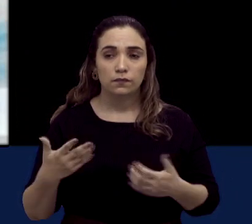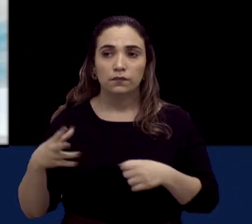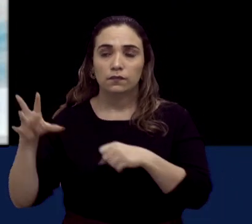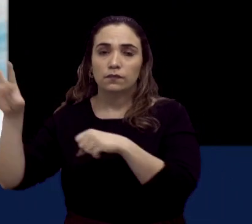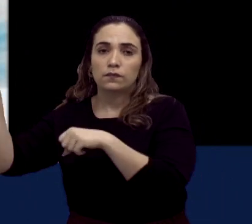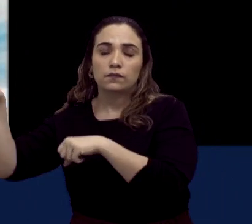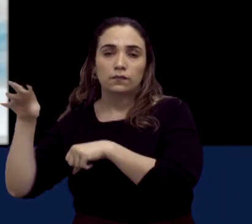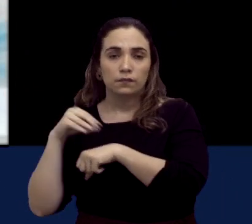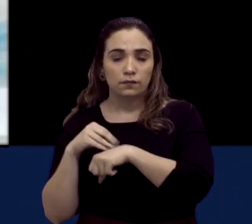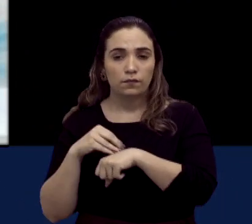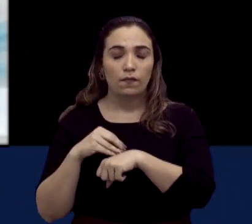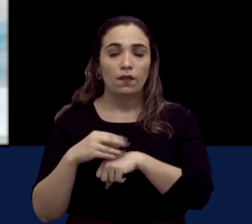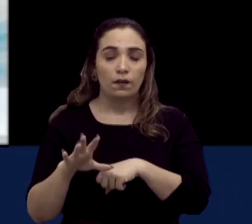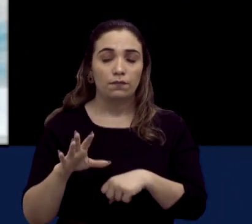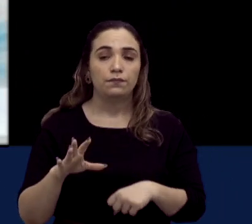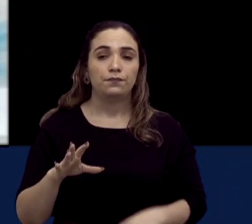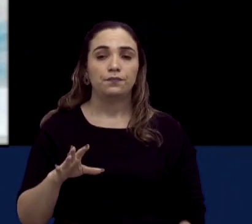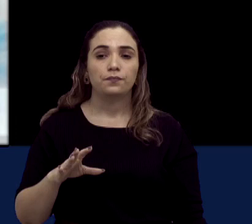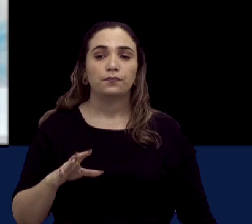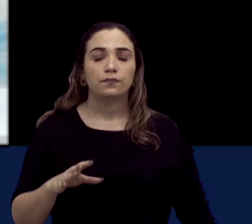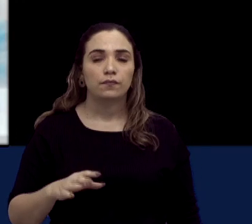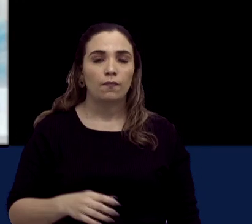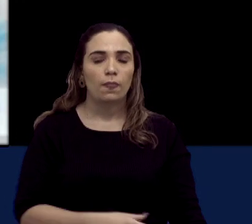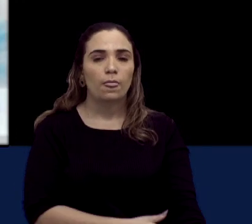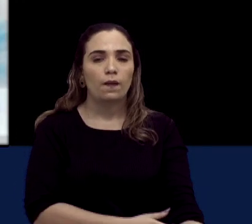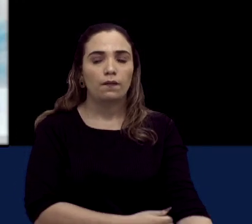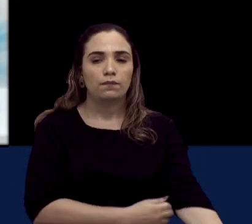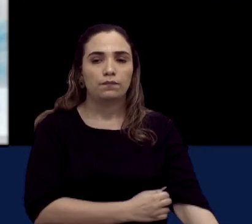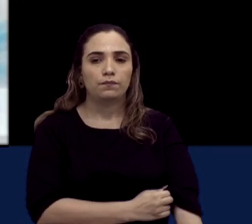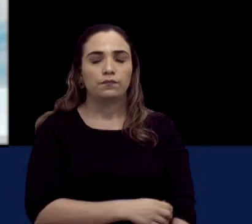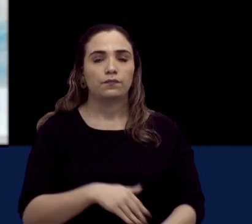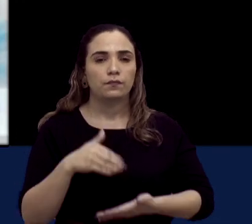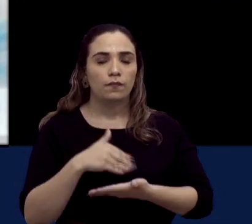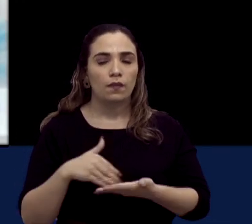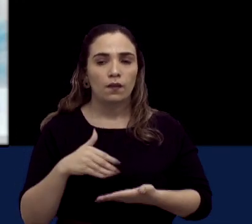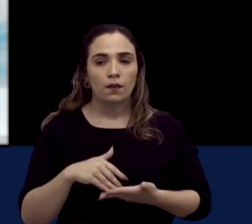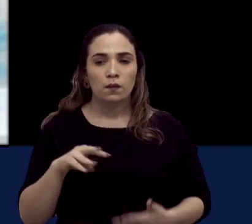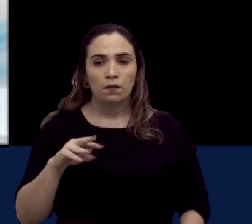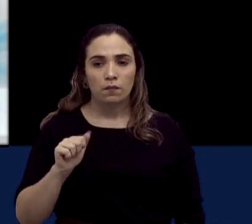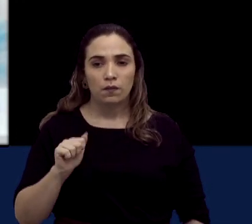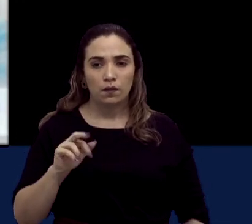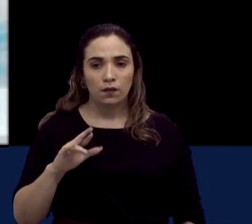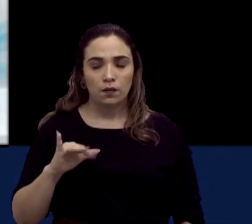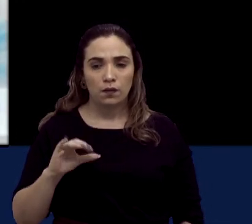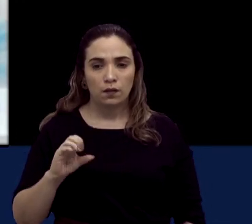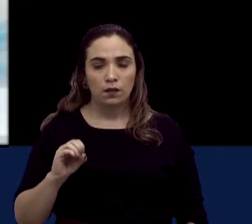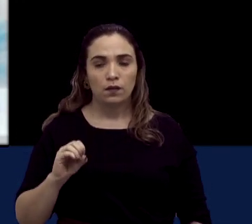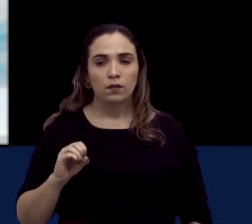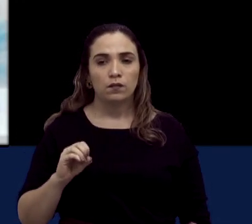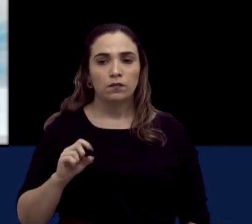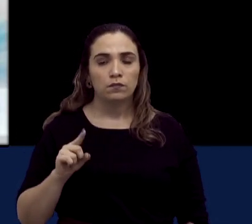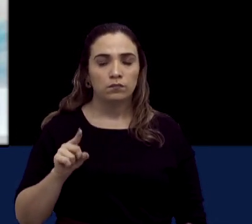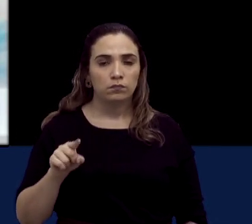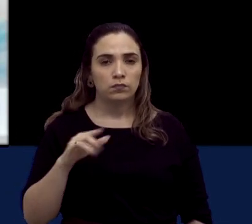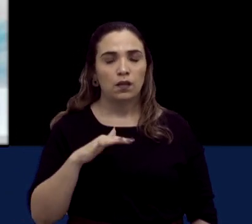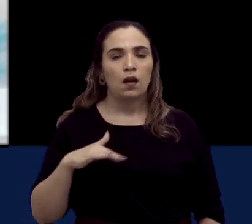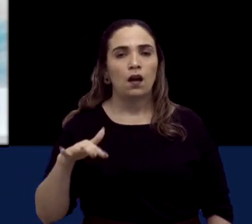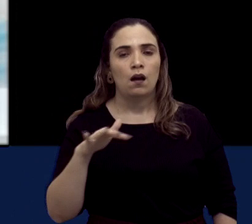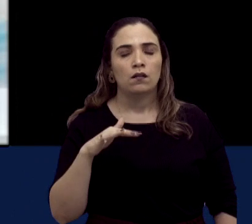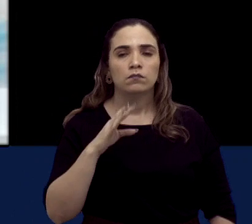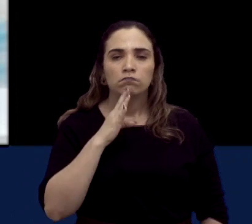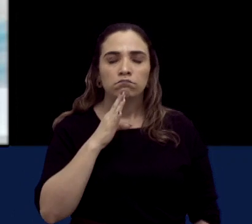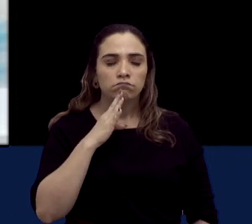eu vou me reportar ao secretário Mário Fracalossi, aqui, que é um estudioso da